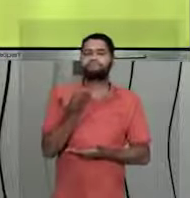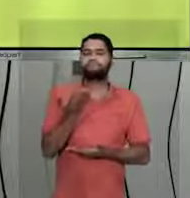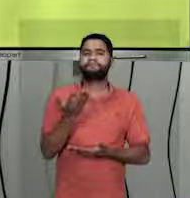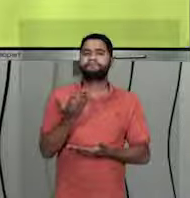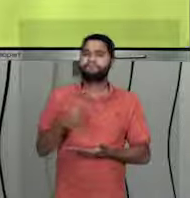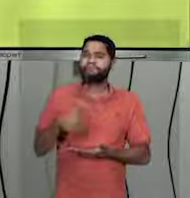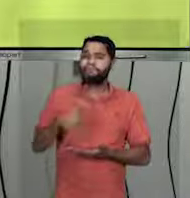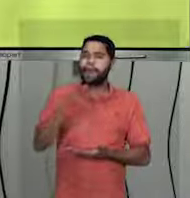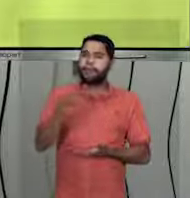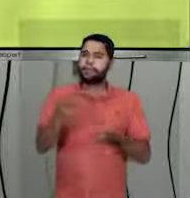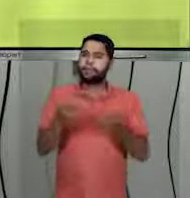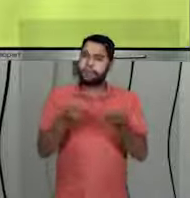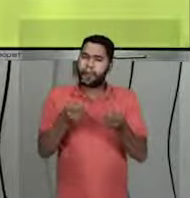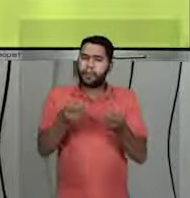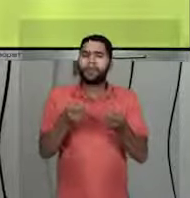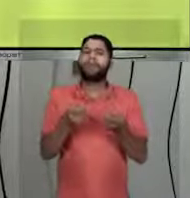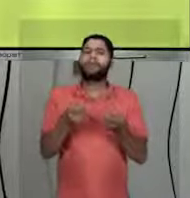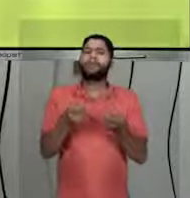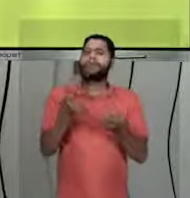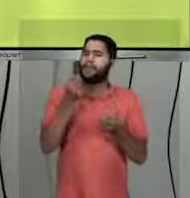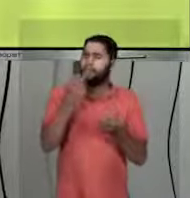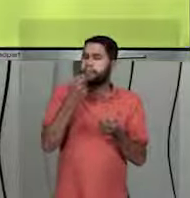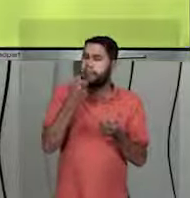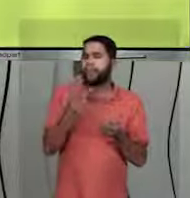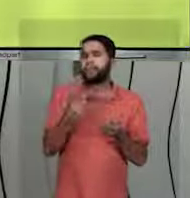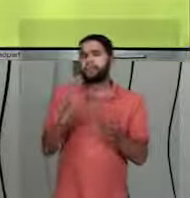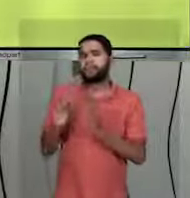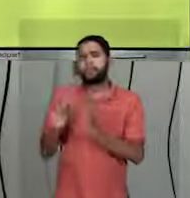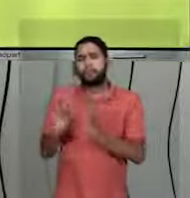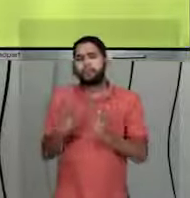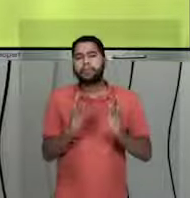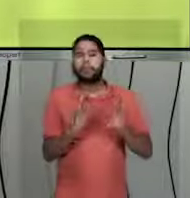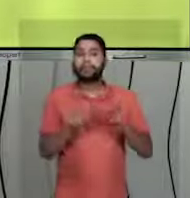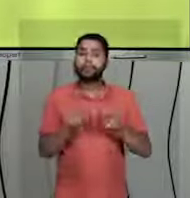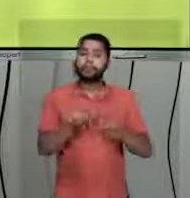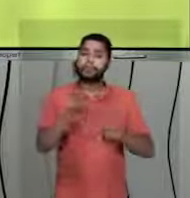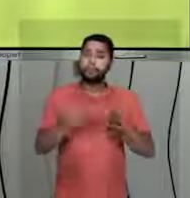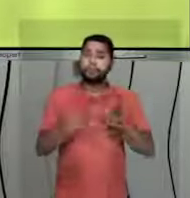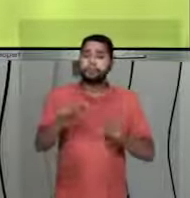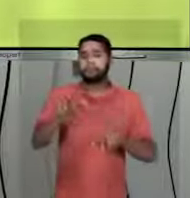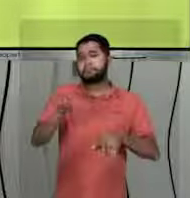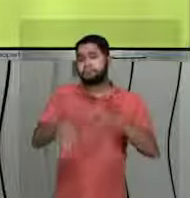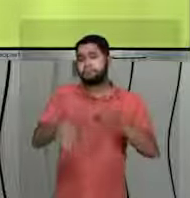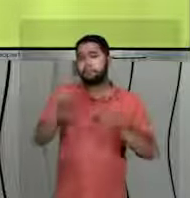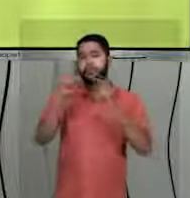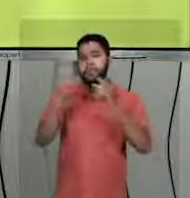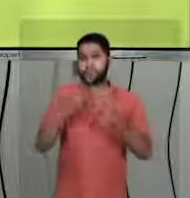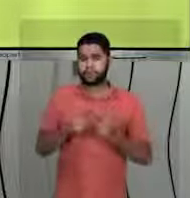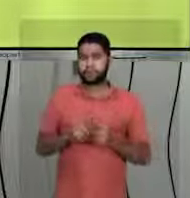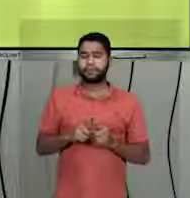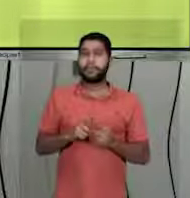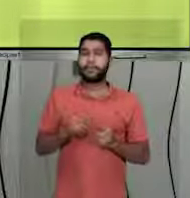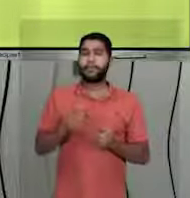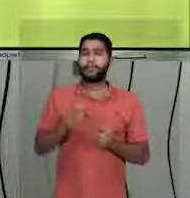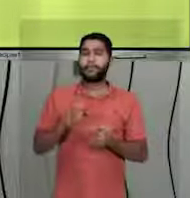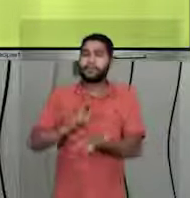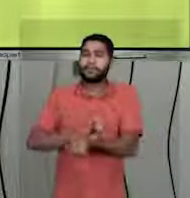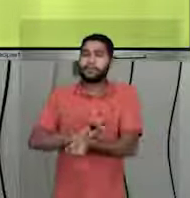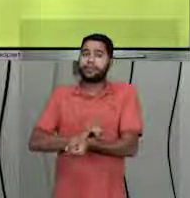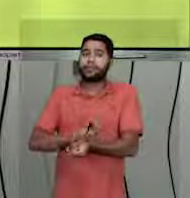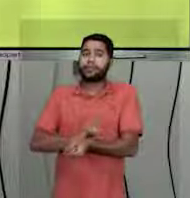mais controlada, com medicação, ou tem algumas pessoas, dependendo, né, do tipo do diabetes, ela vai